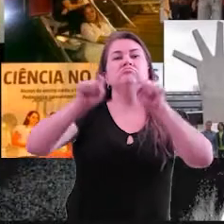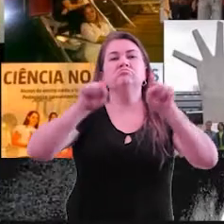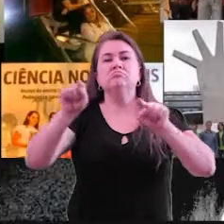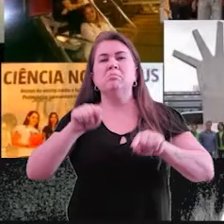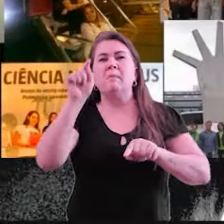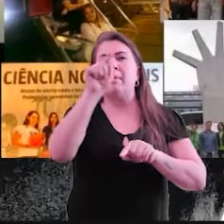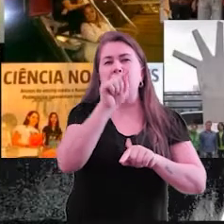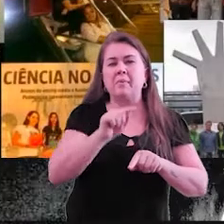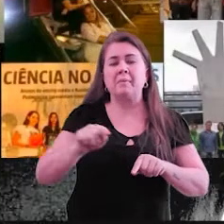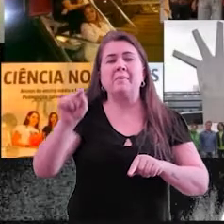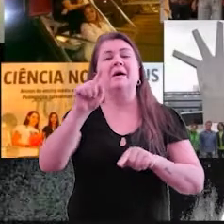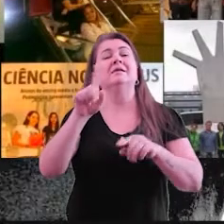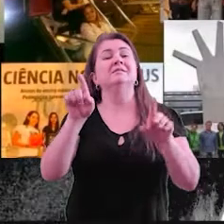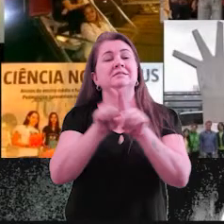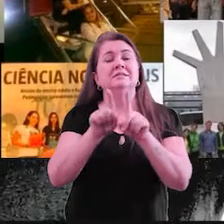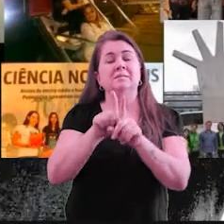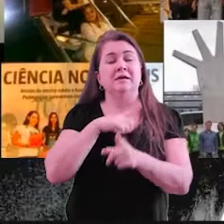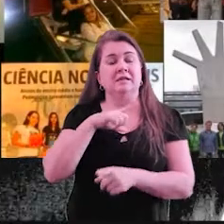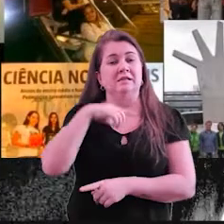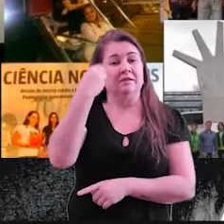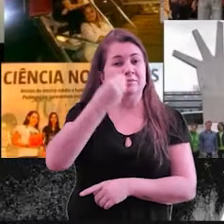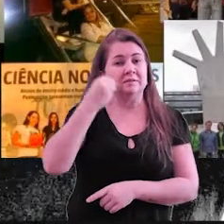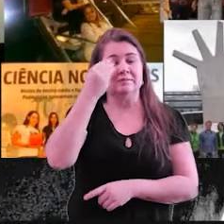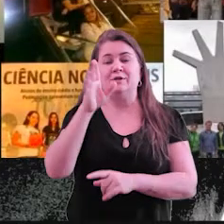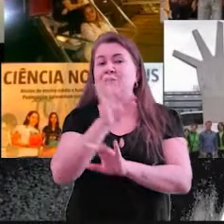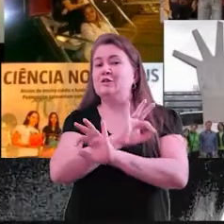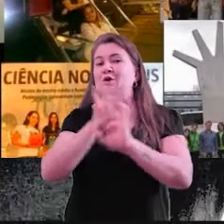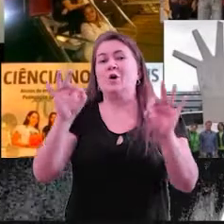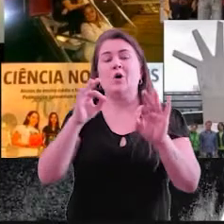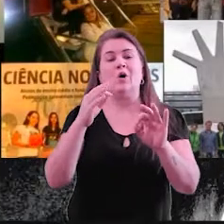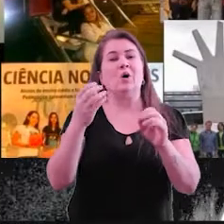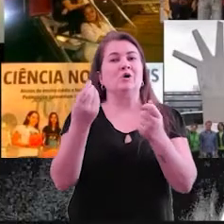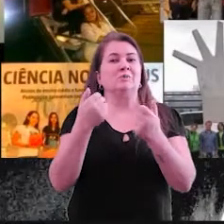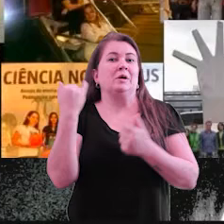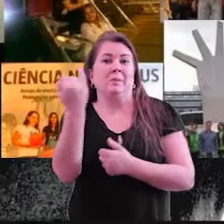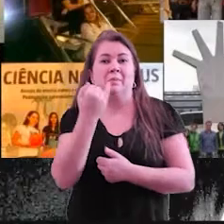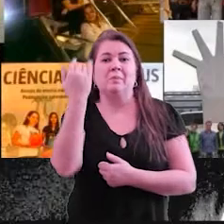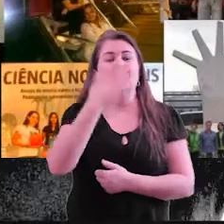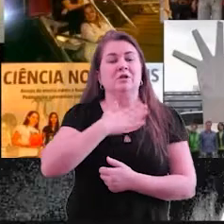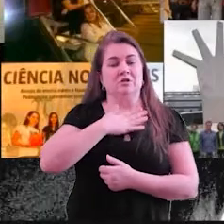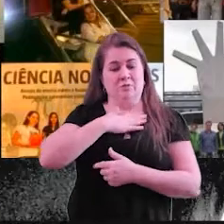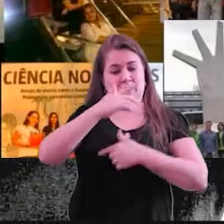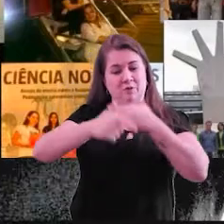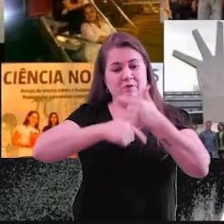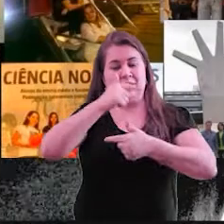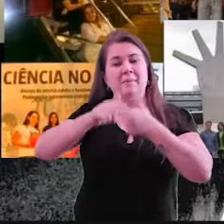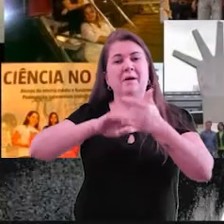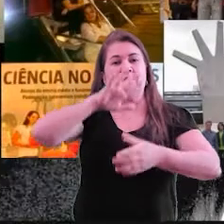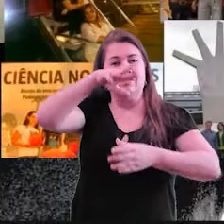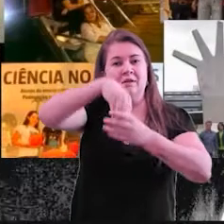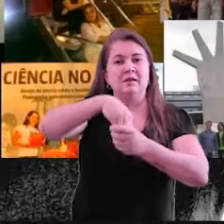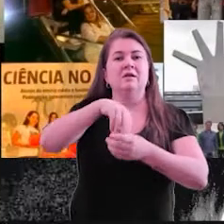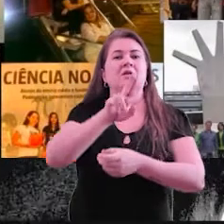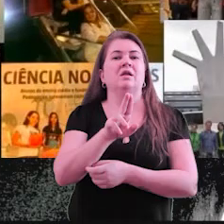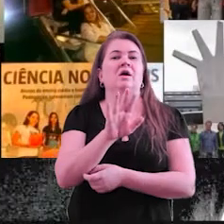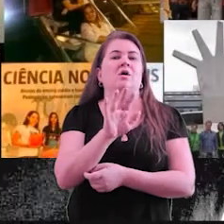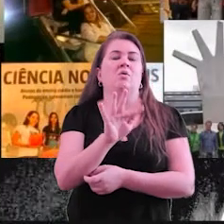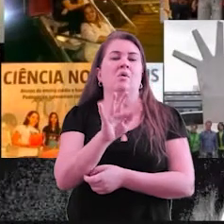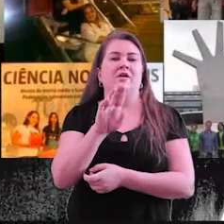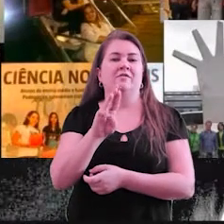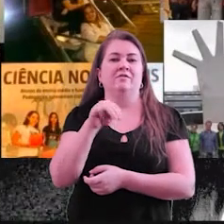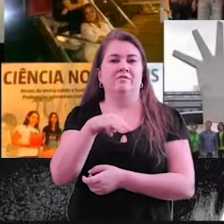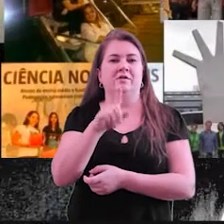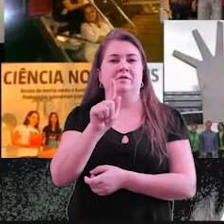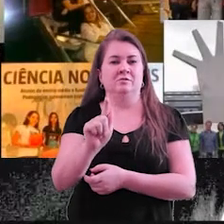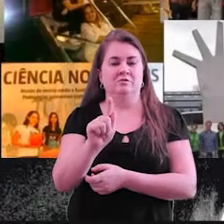excelentes e importantes para a minha carreira dentro da UFMG, então, meu agradecimento a essa universidade, a FAPEMIG, que também